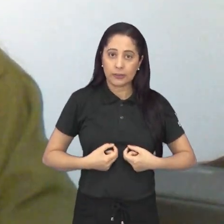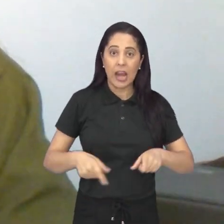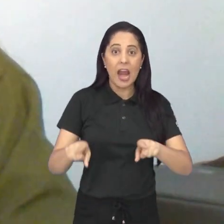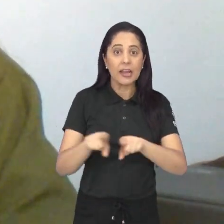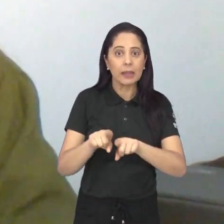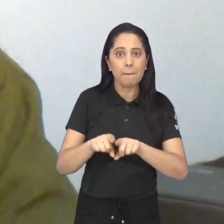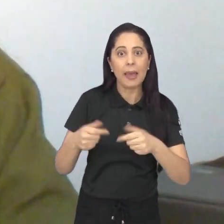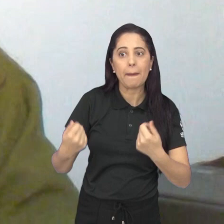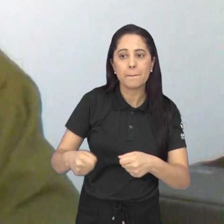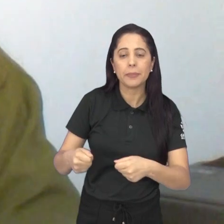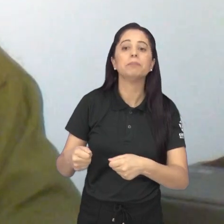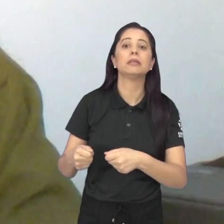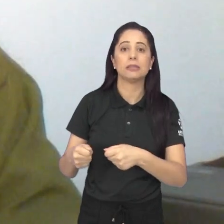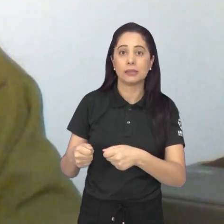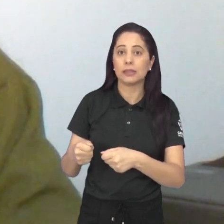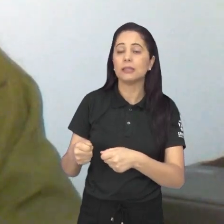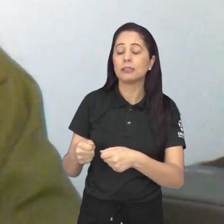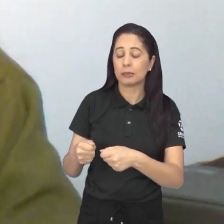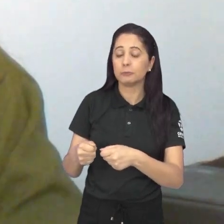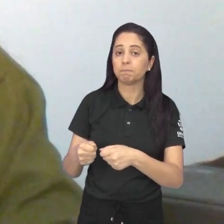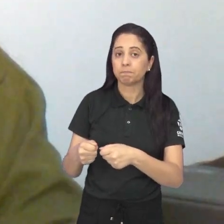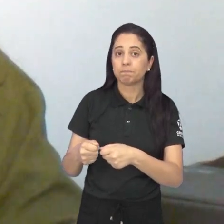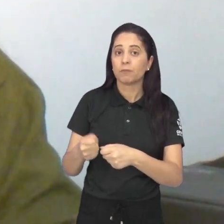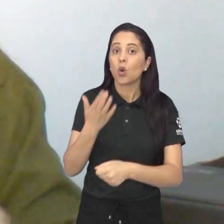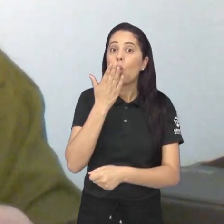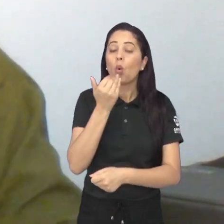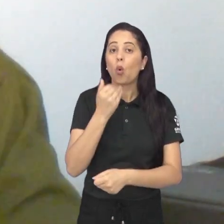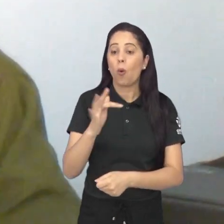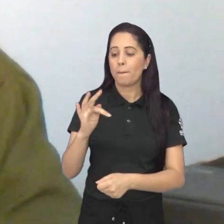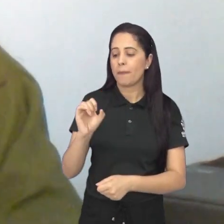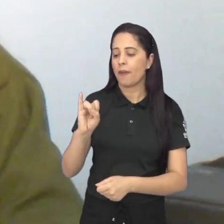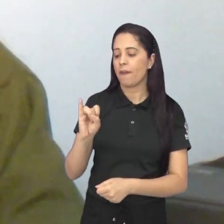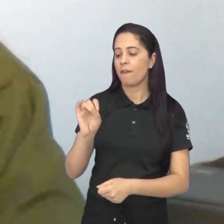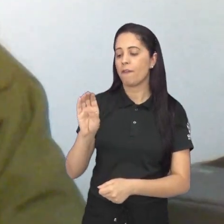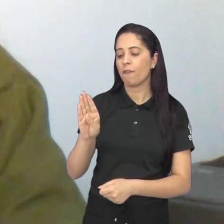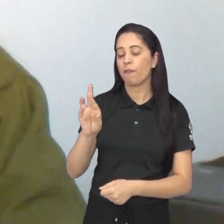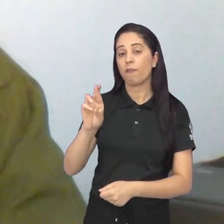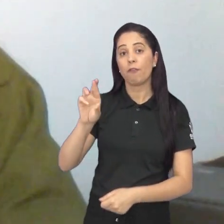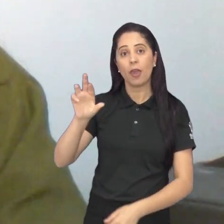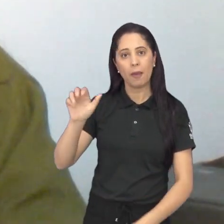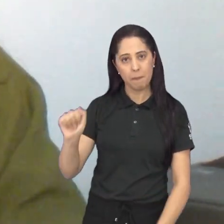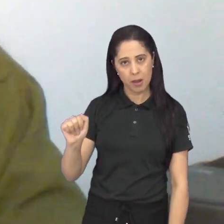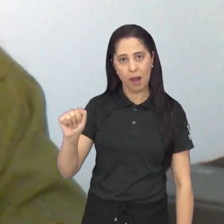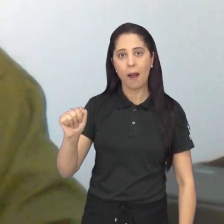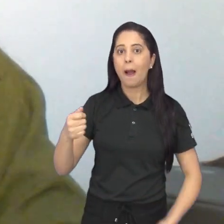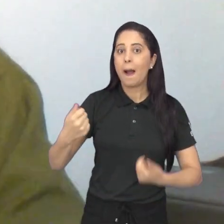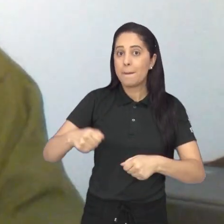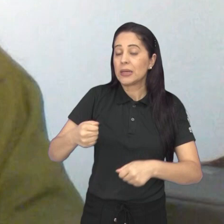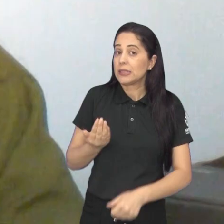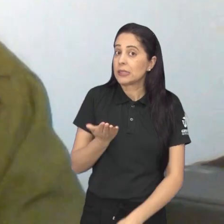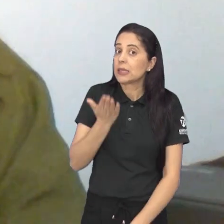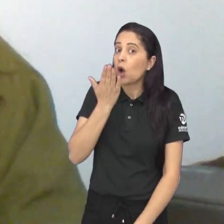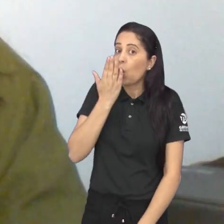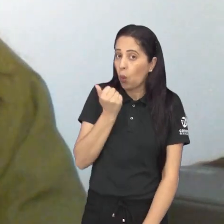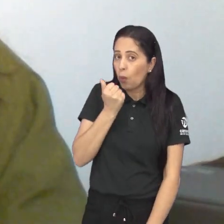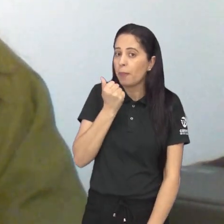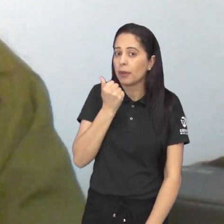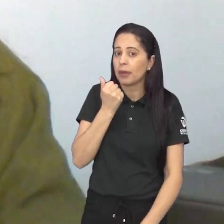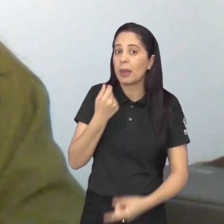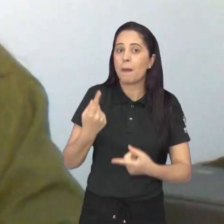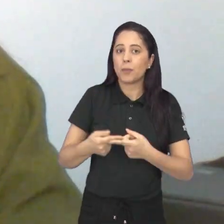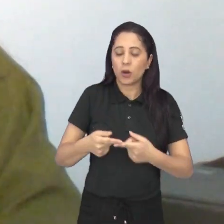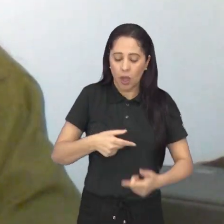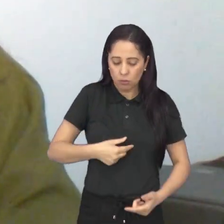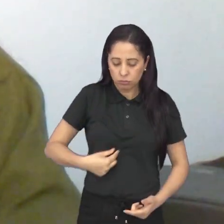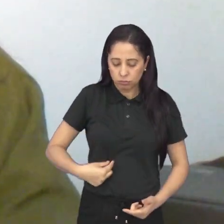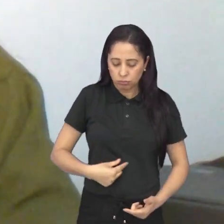precisa muito, né? As bactérias intestinais que promovem proteção para o nosso intestino, elas precisam muito das fibras para que elas